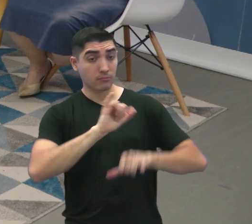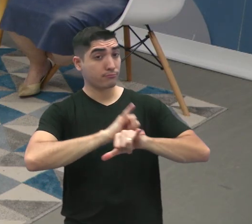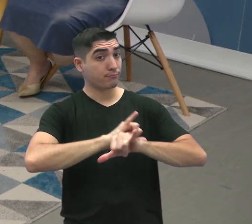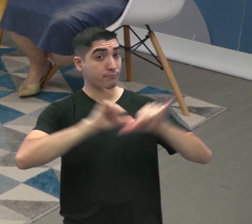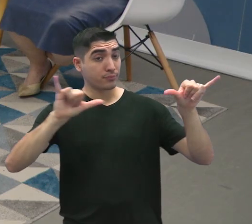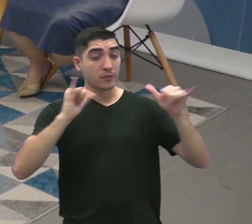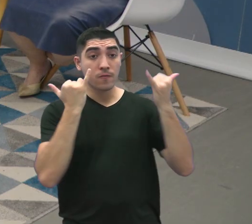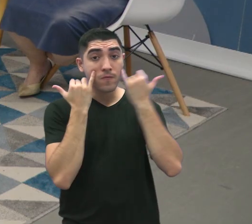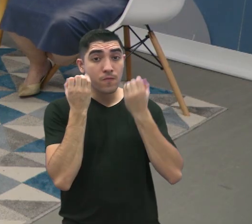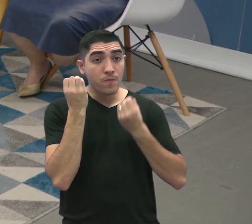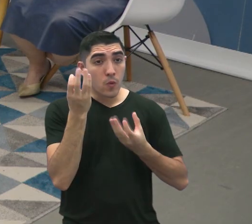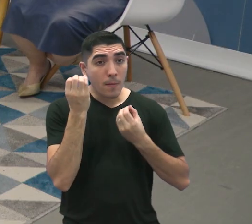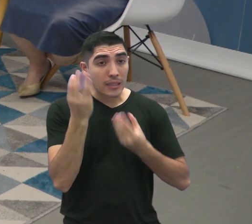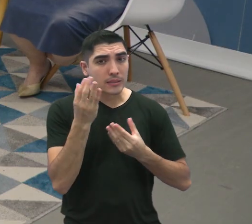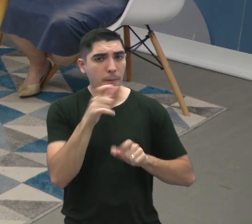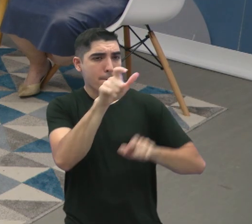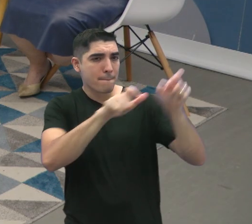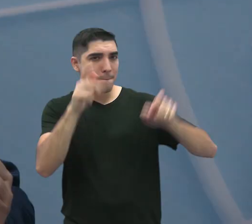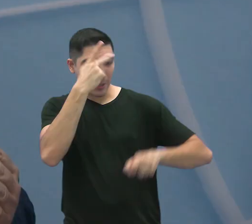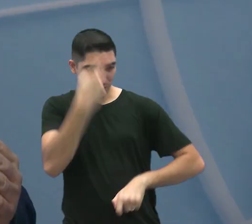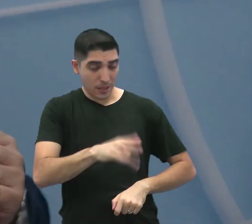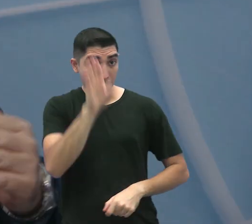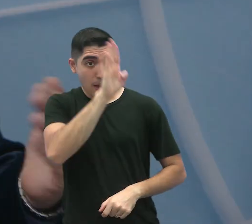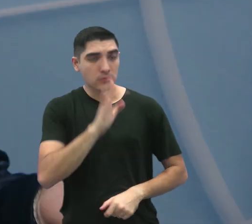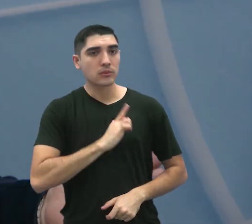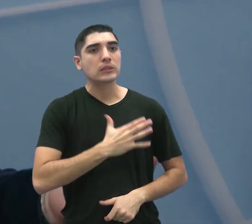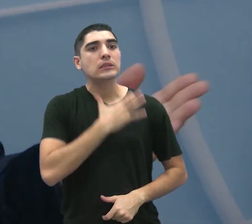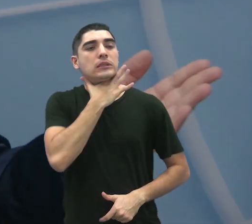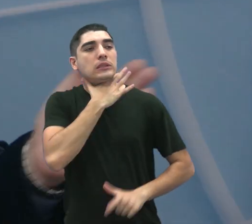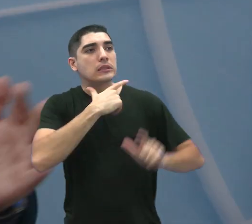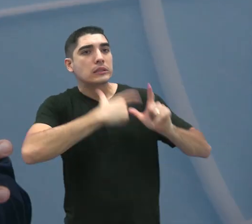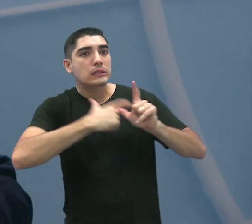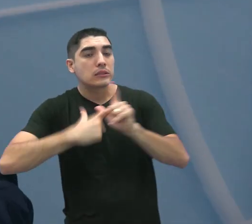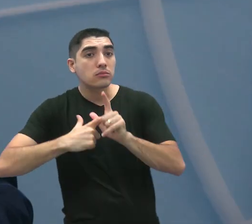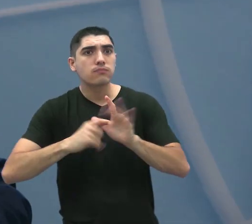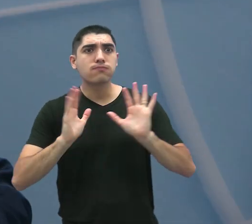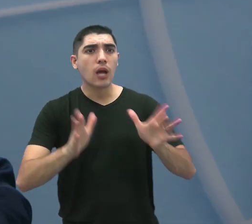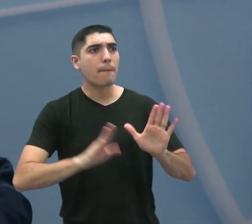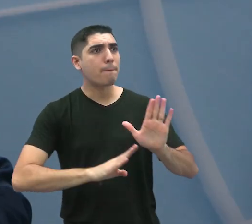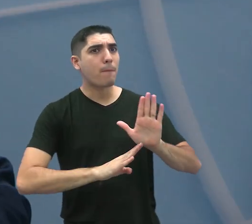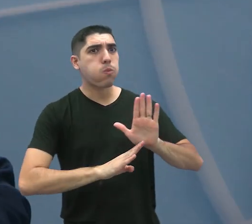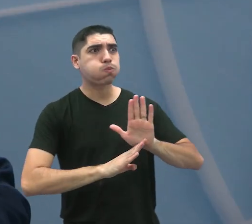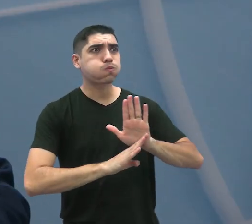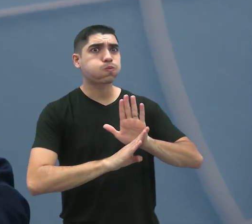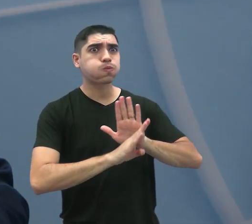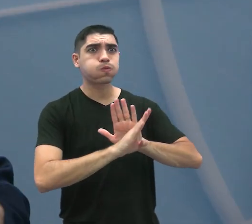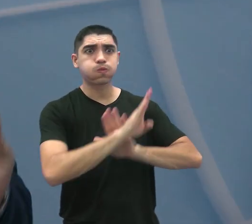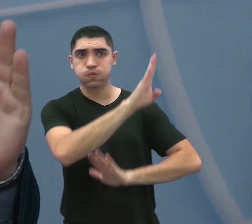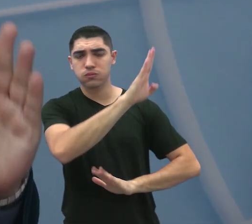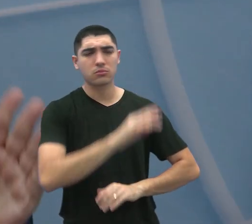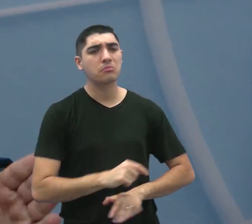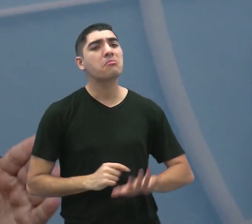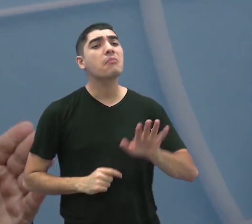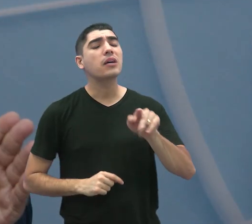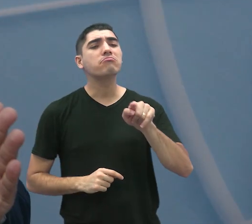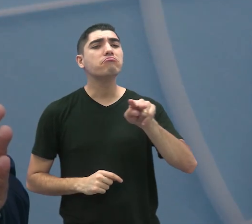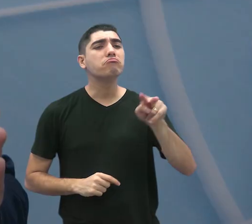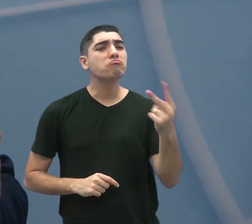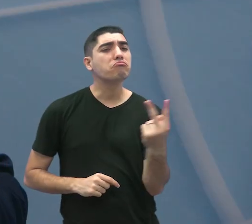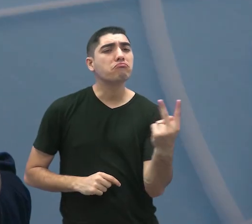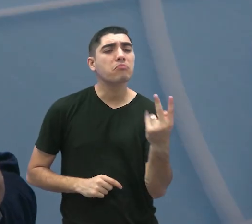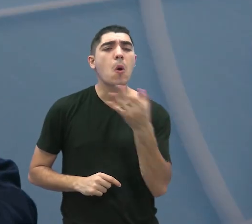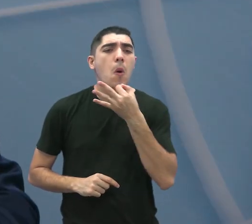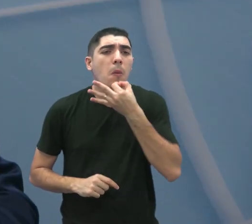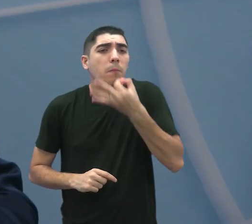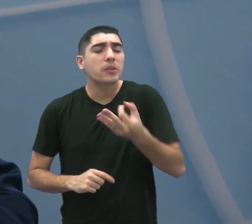o número de brasileiros endividados que voltou a crescer, né, como o professor disse. E na opinião de vocês, o